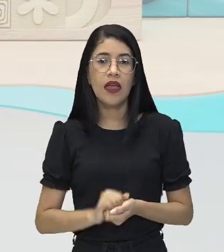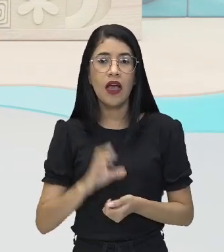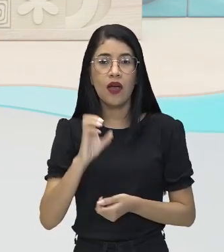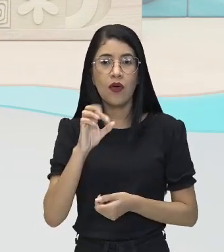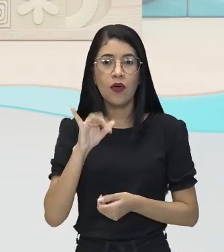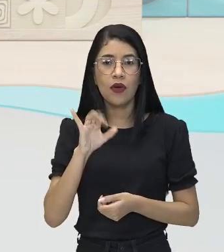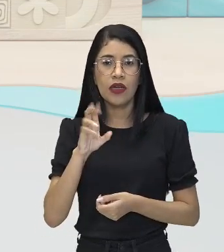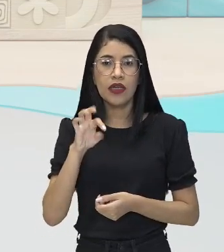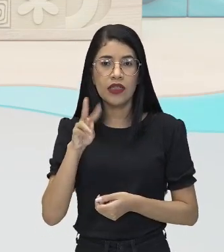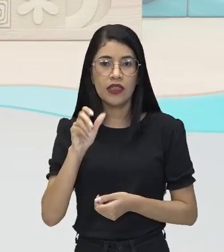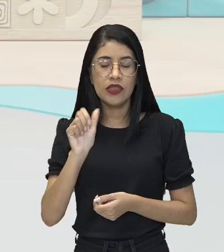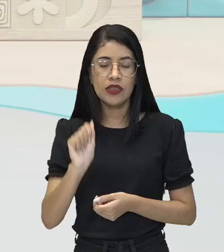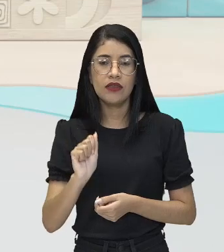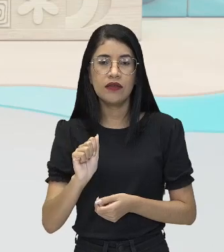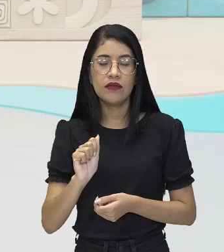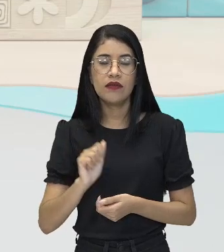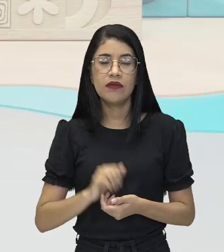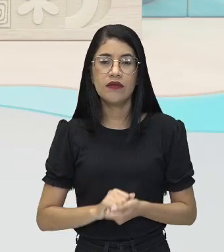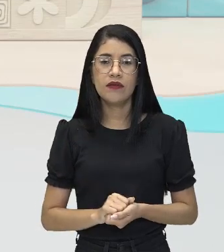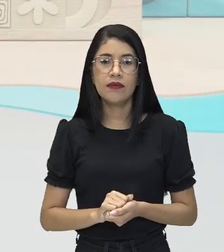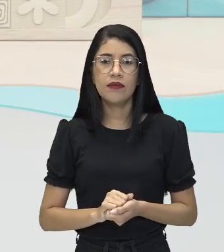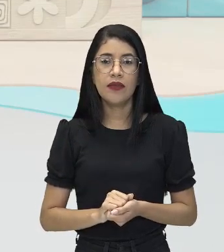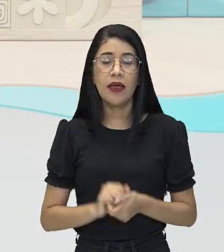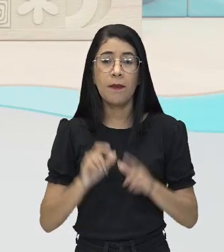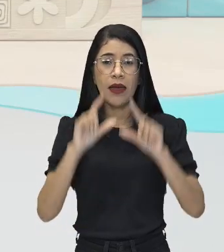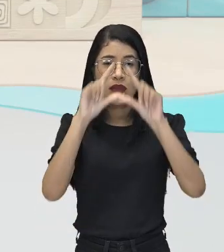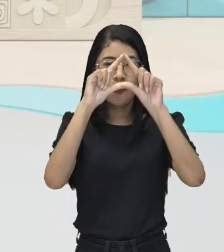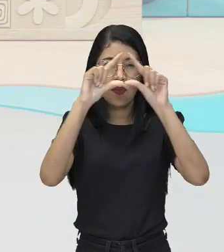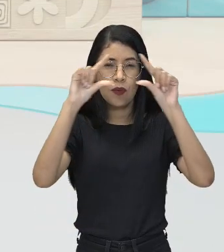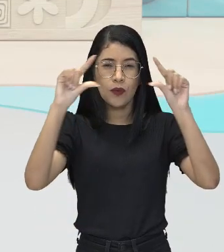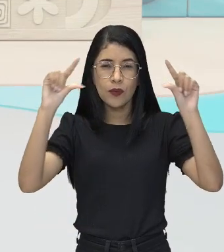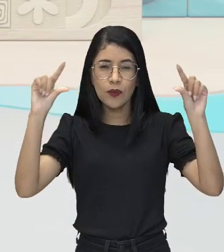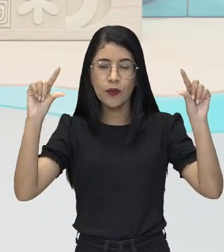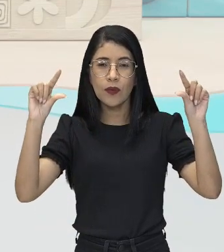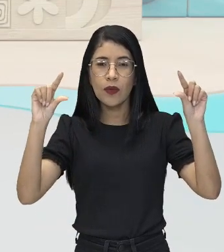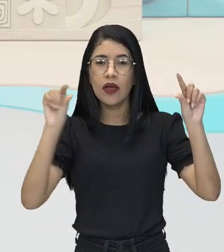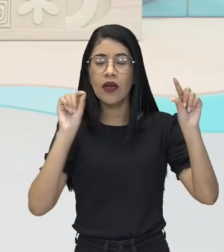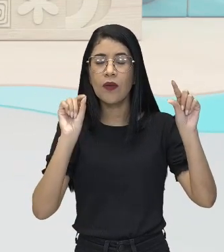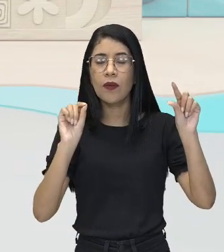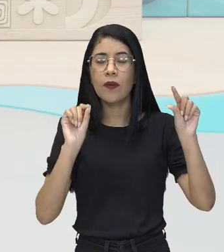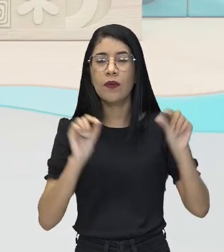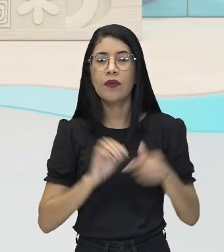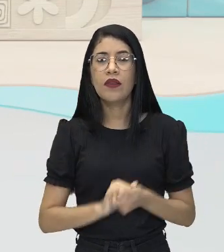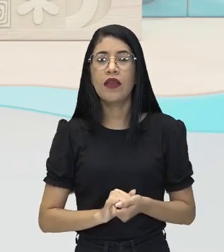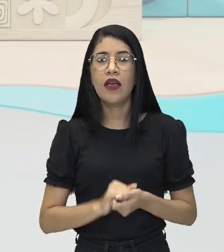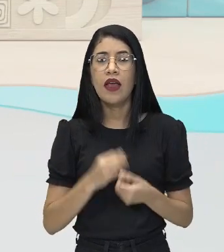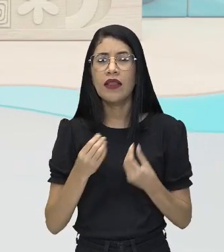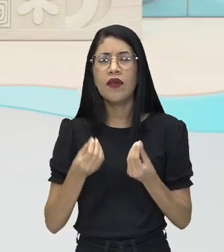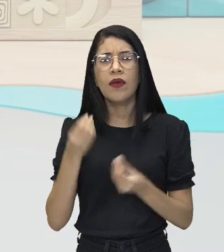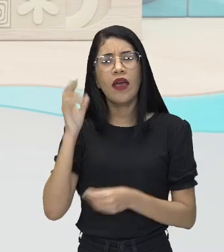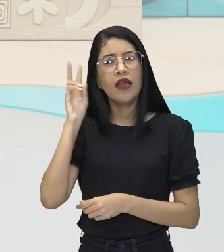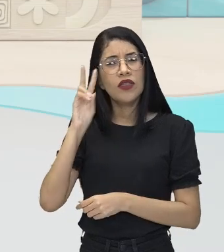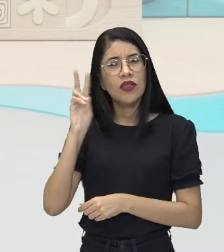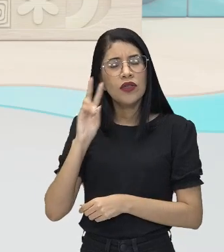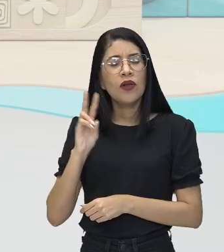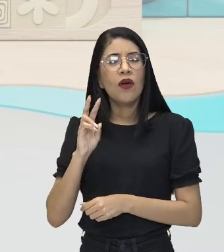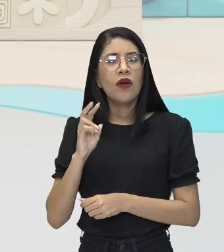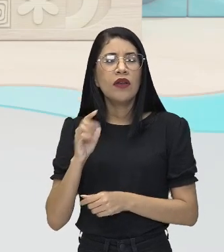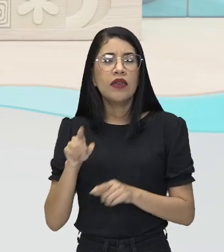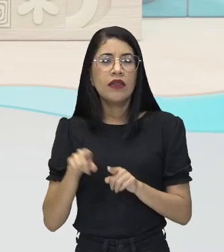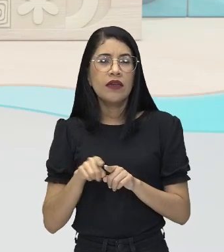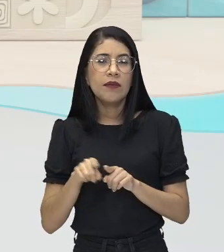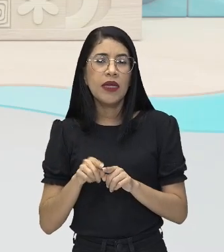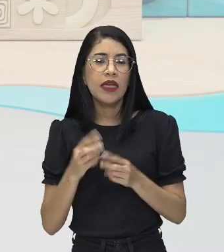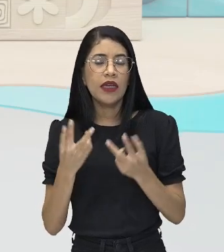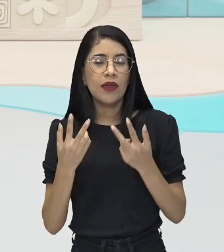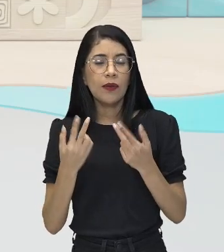Coríntias. Mas aqui no frontão nós temos a questão das narrativas mitológicas que nós vimos